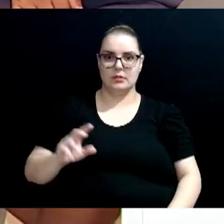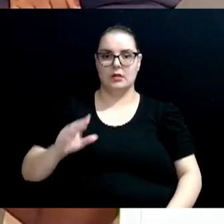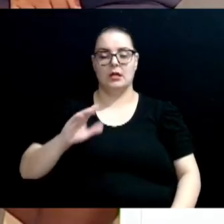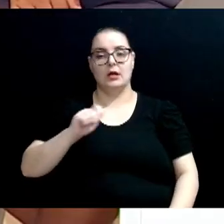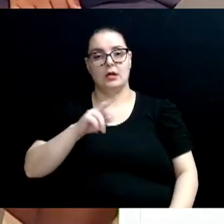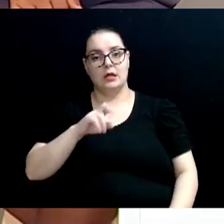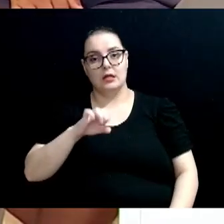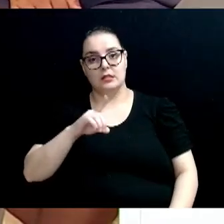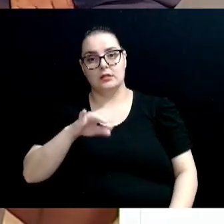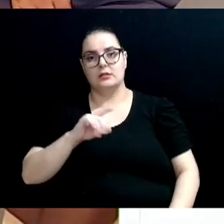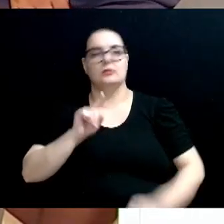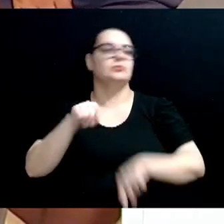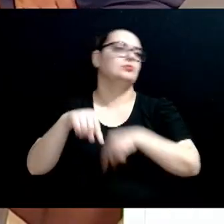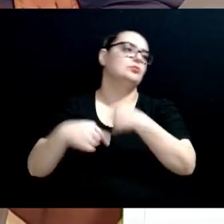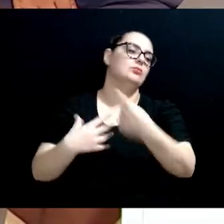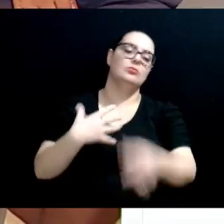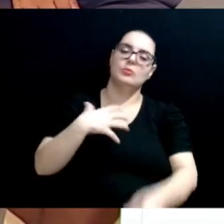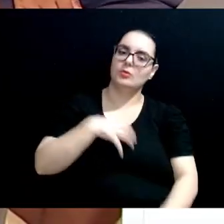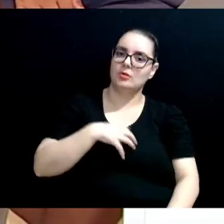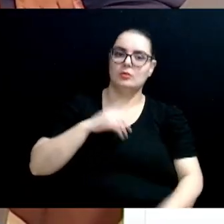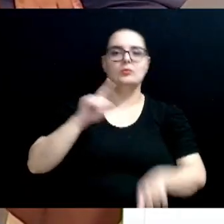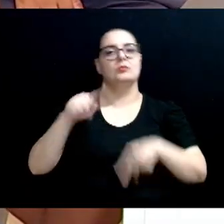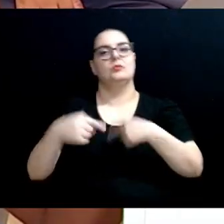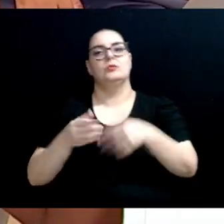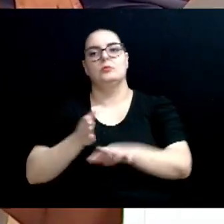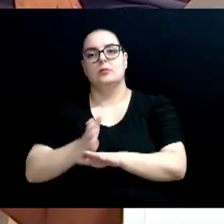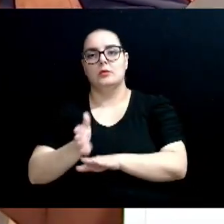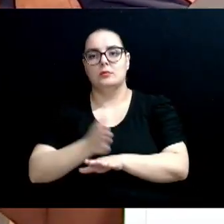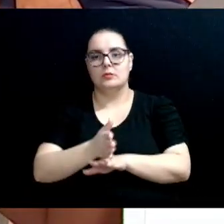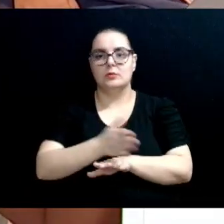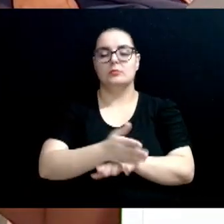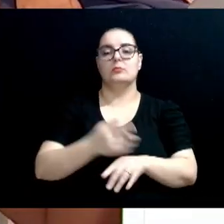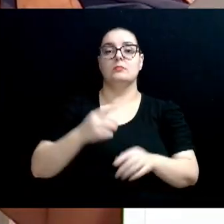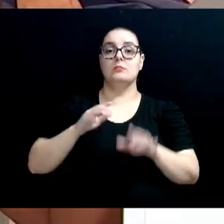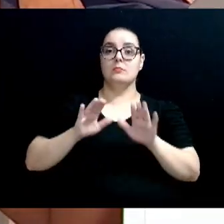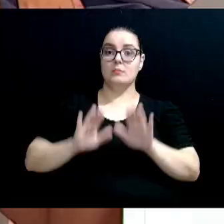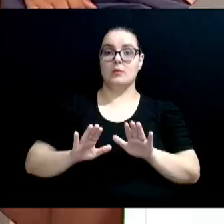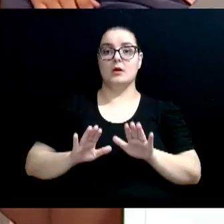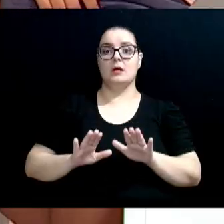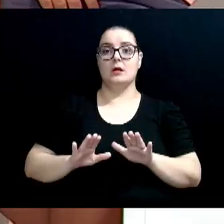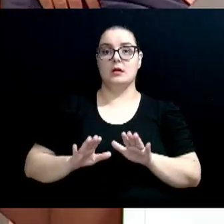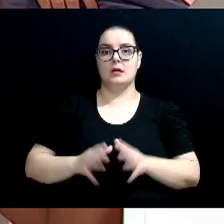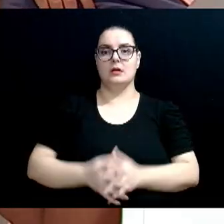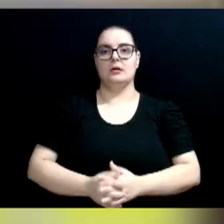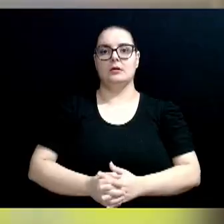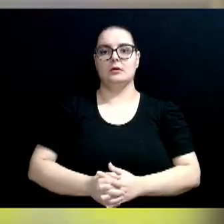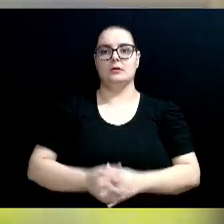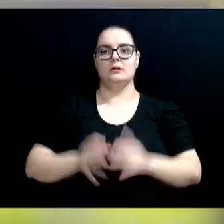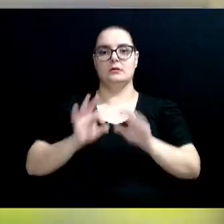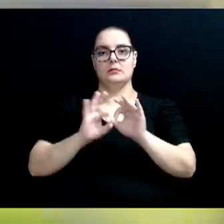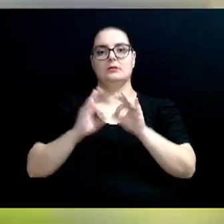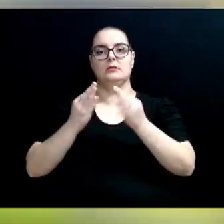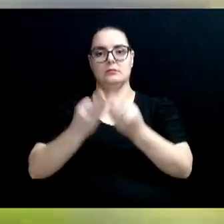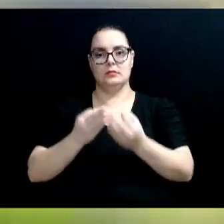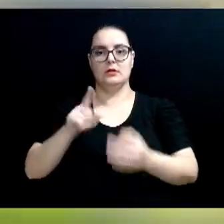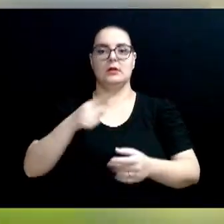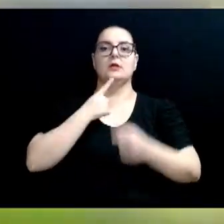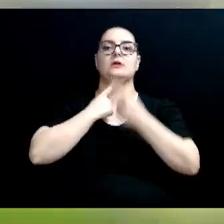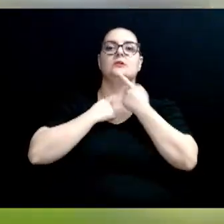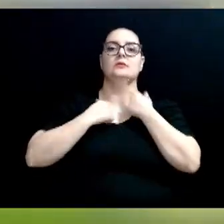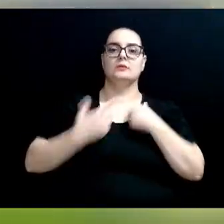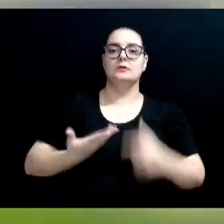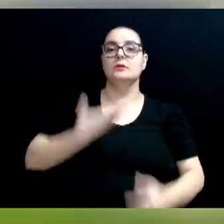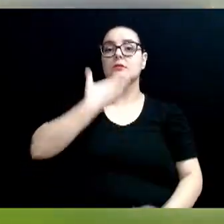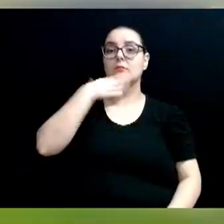por outras formas, por outras vias, mas tornar família é esse desejo de ser